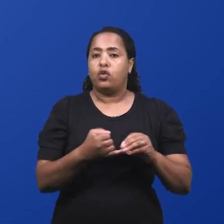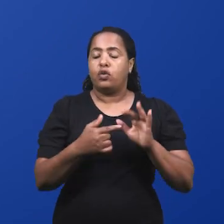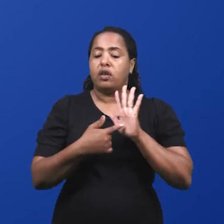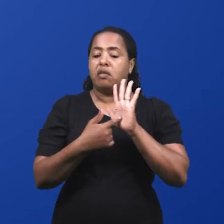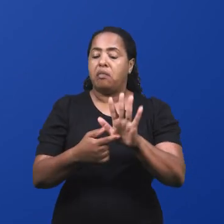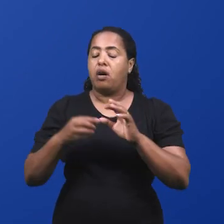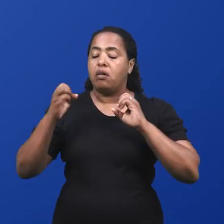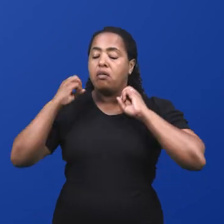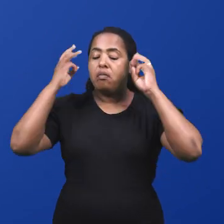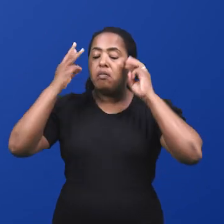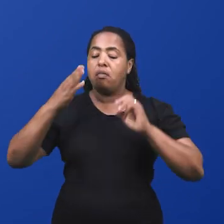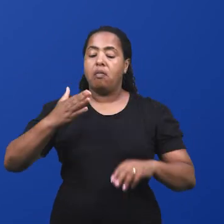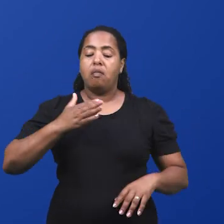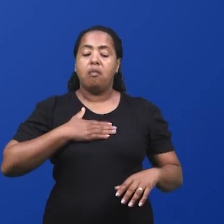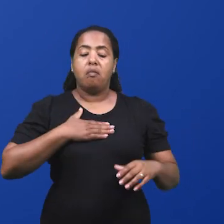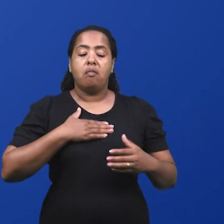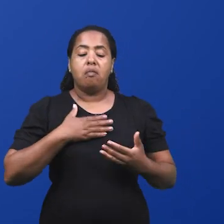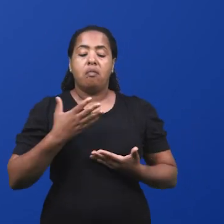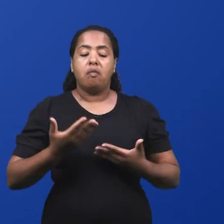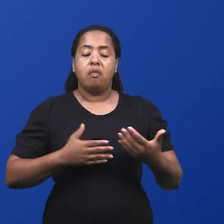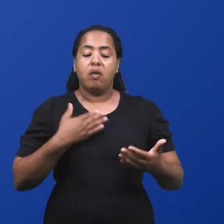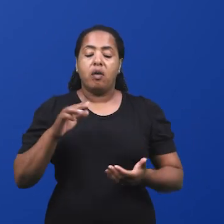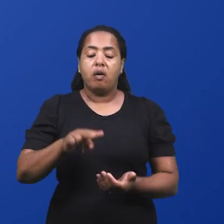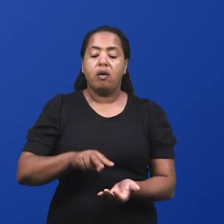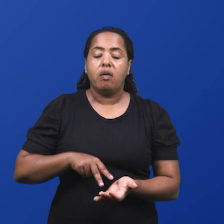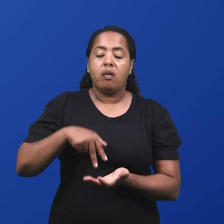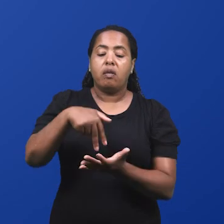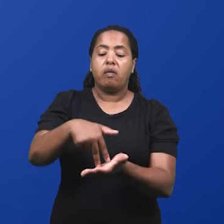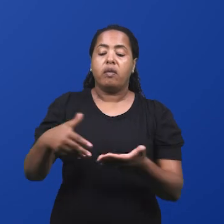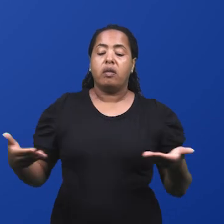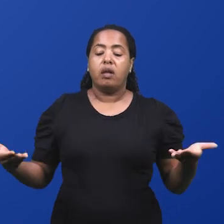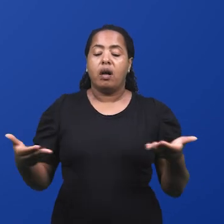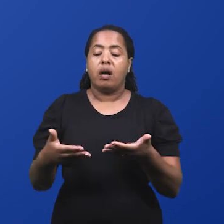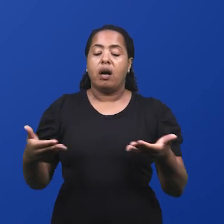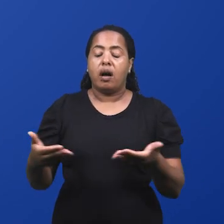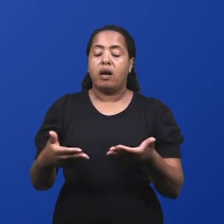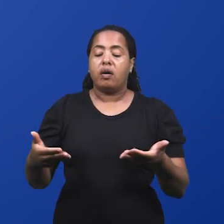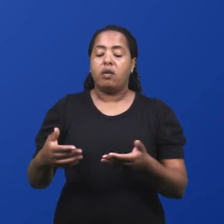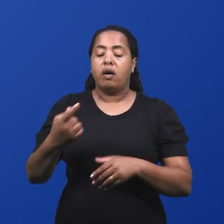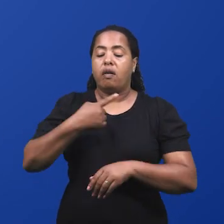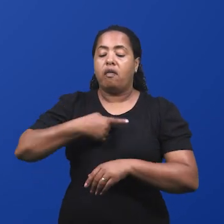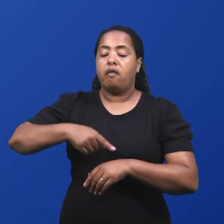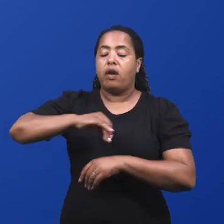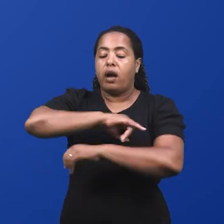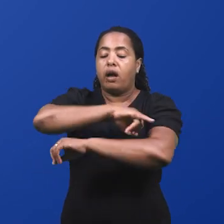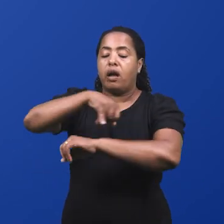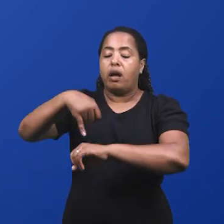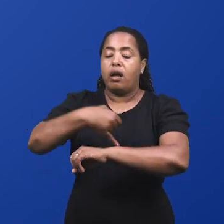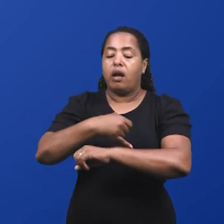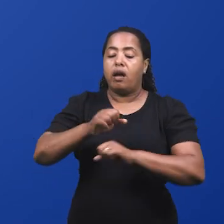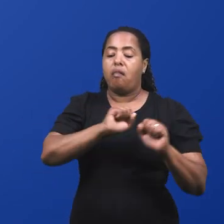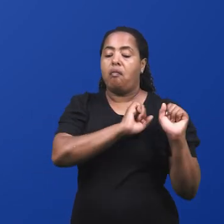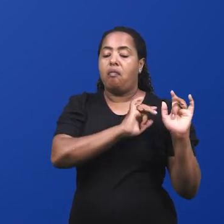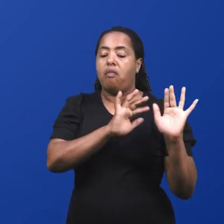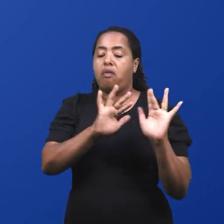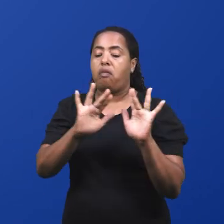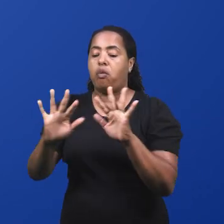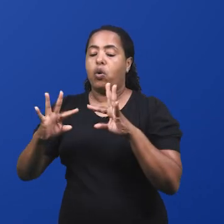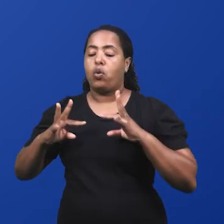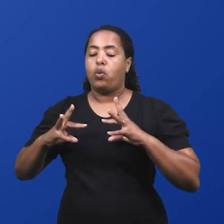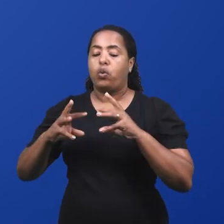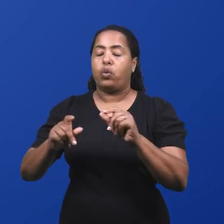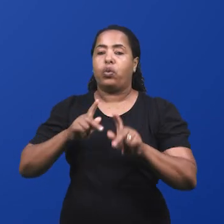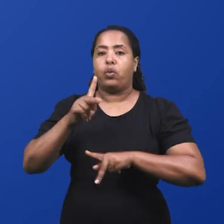1, verso 2, nos diz: Moisés, meu servo, é morto. Levanta-te, pois agora passa